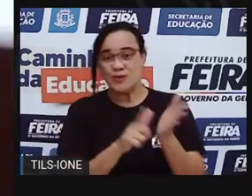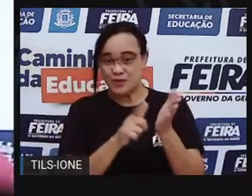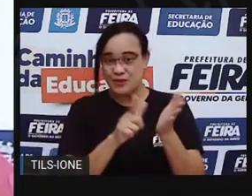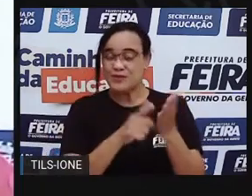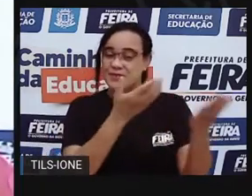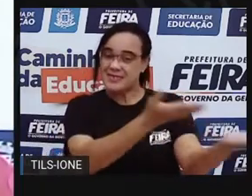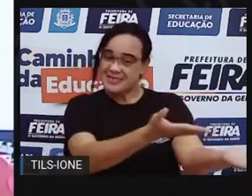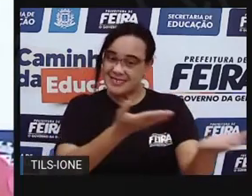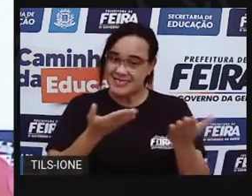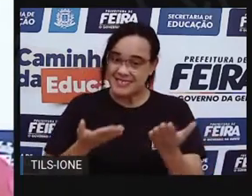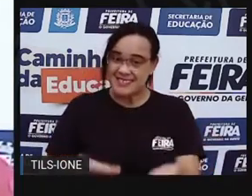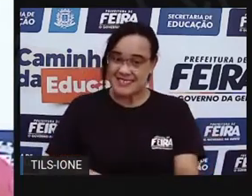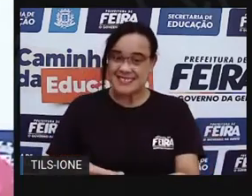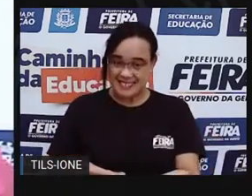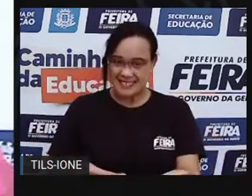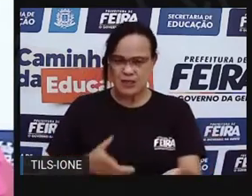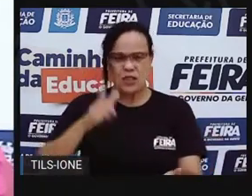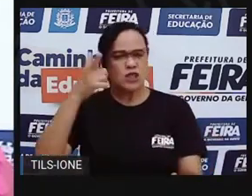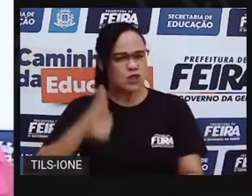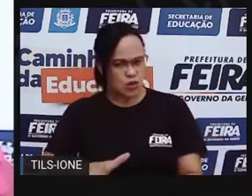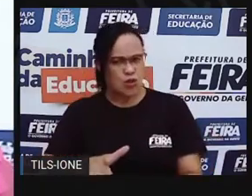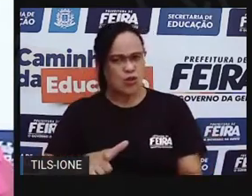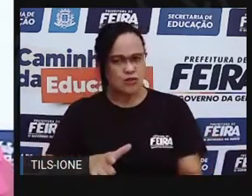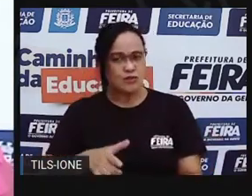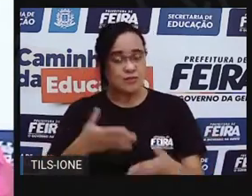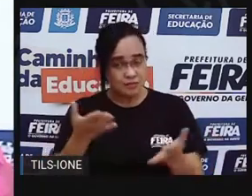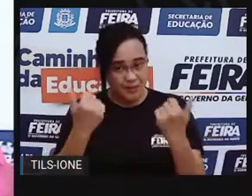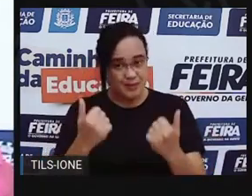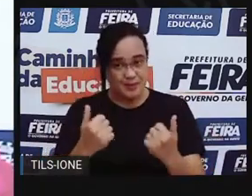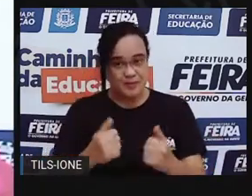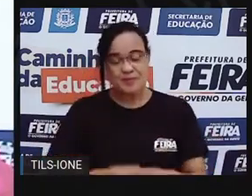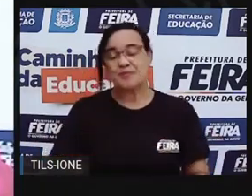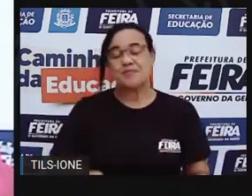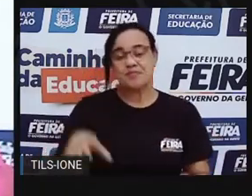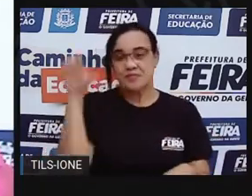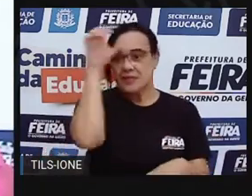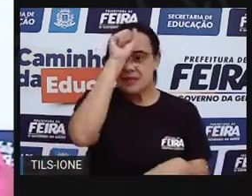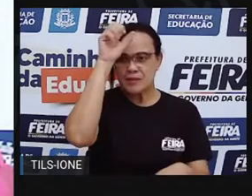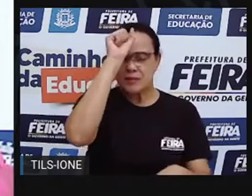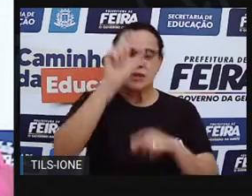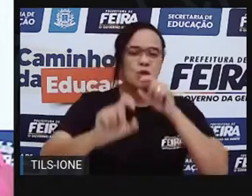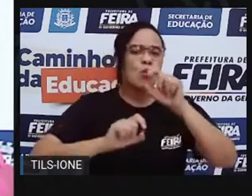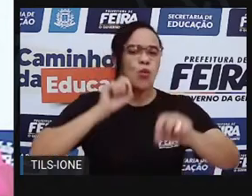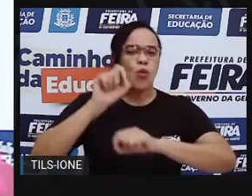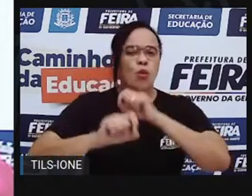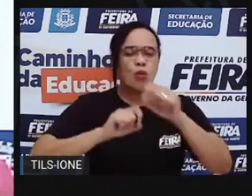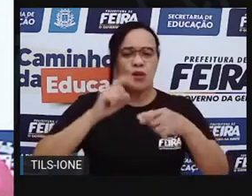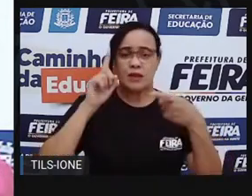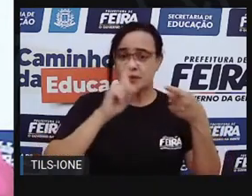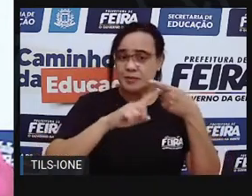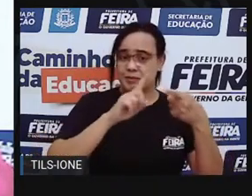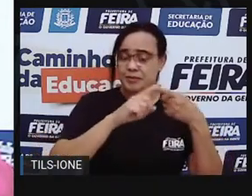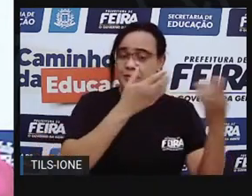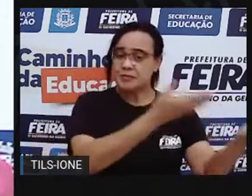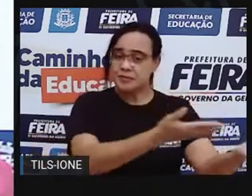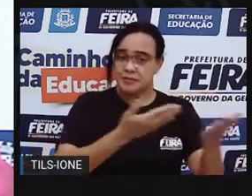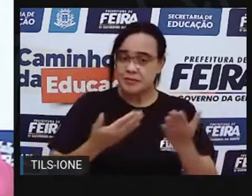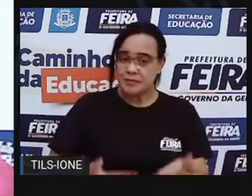Aprenderam? Vamos recapitular? Vamos lá. A gente aprendeu sobre convite de